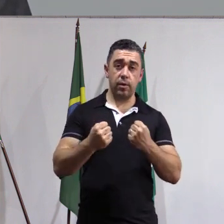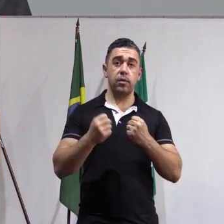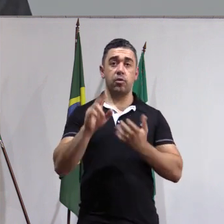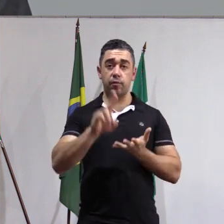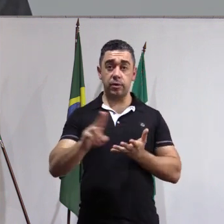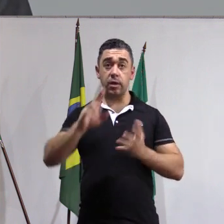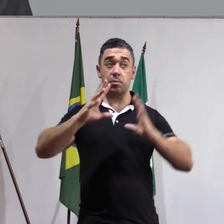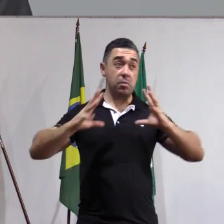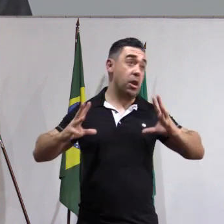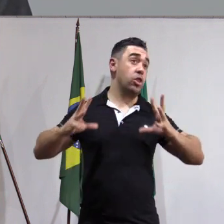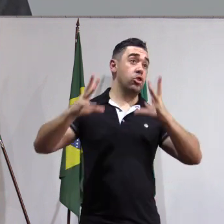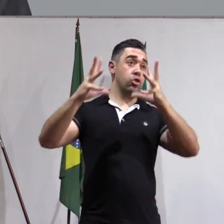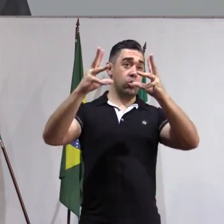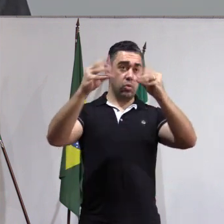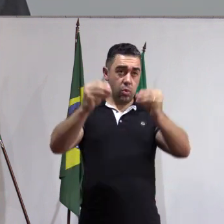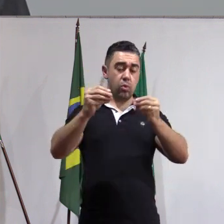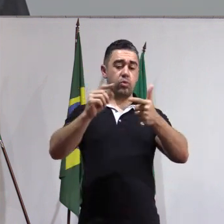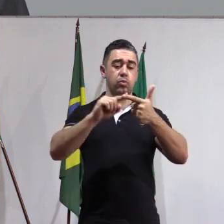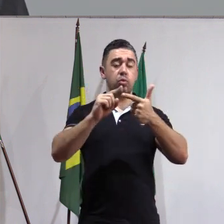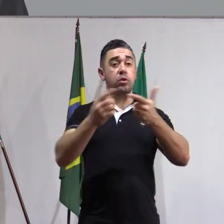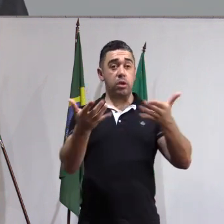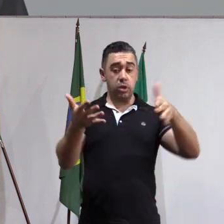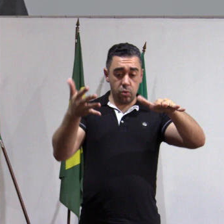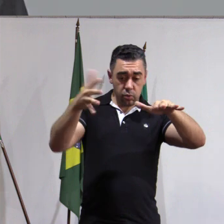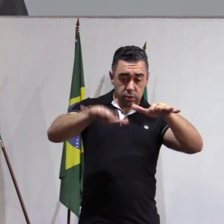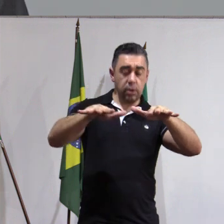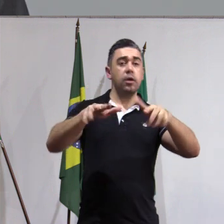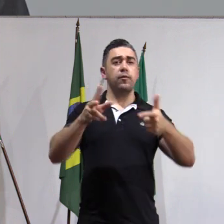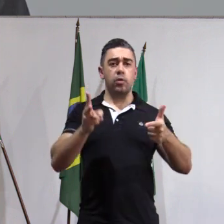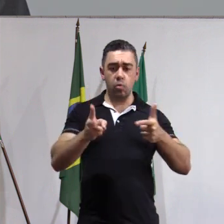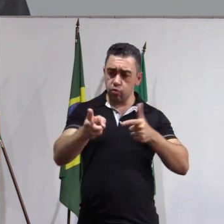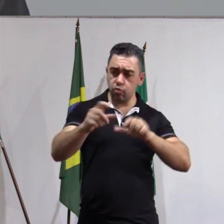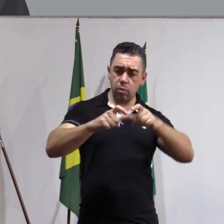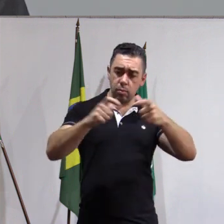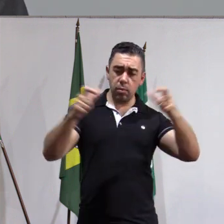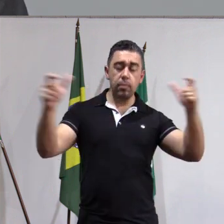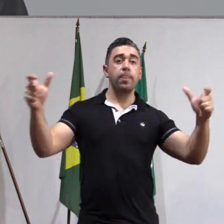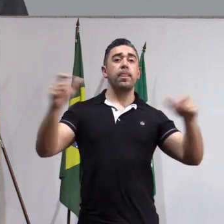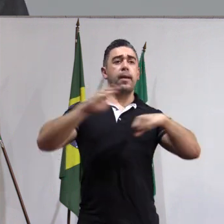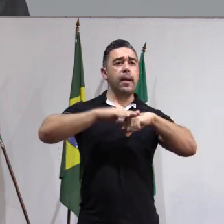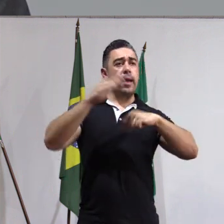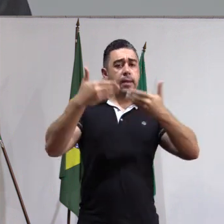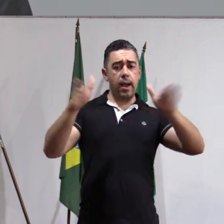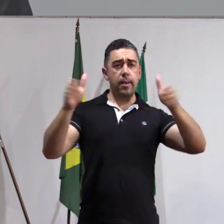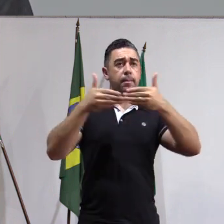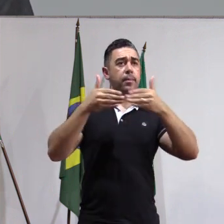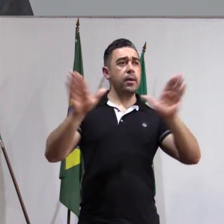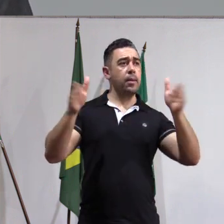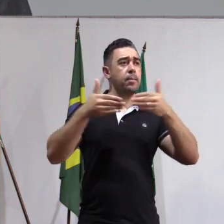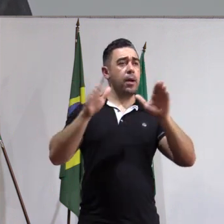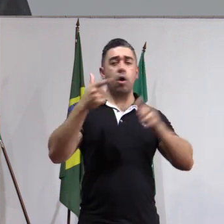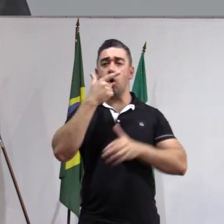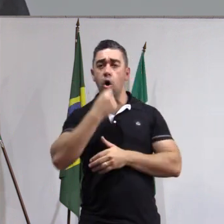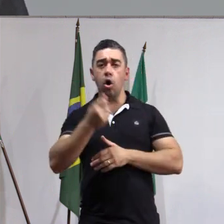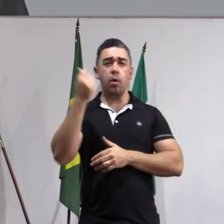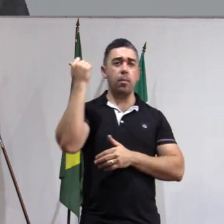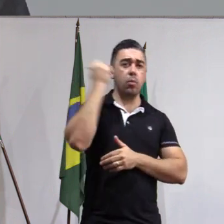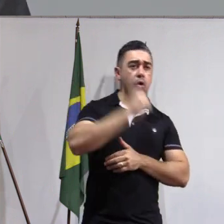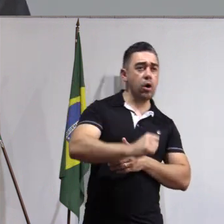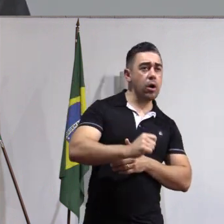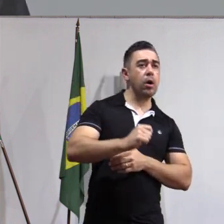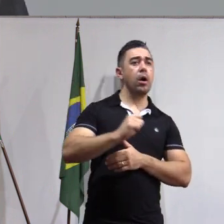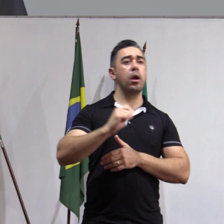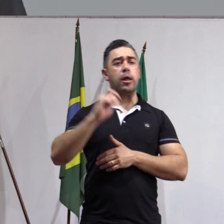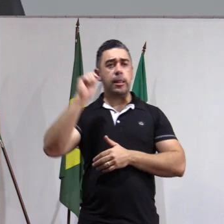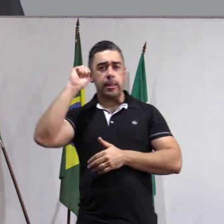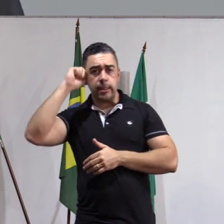seja para todos, uma universidade inclusiva, que continue se expandindo, que abra suas portas para homens, mulheres,